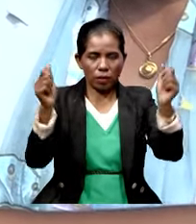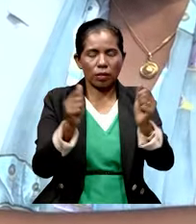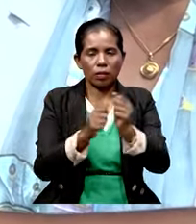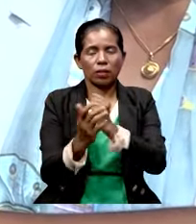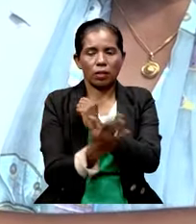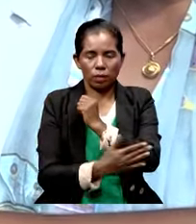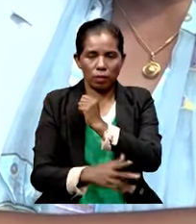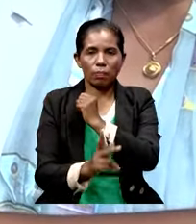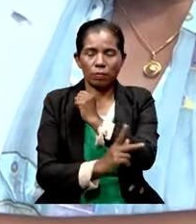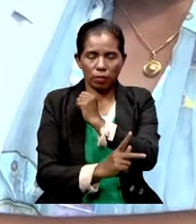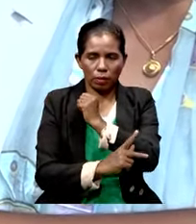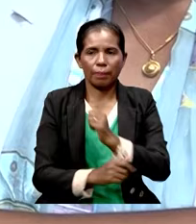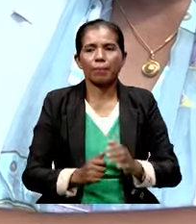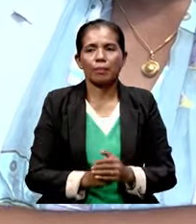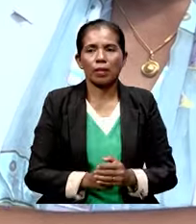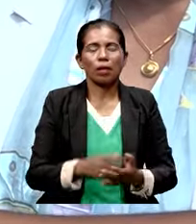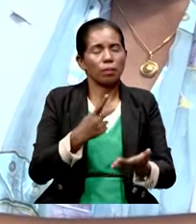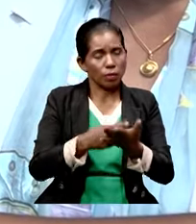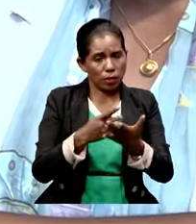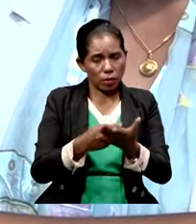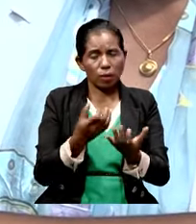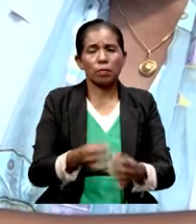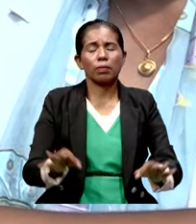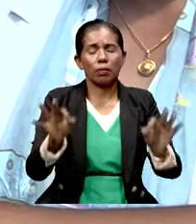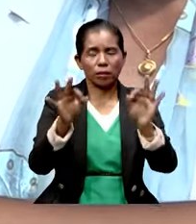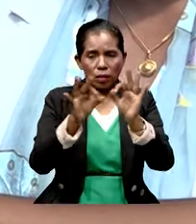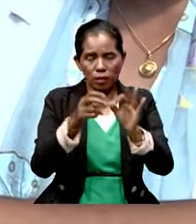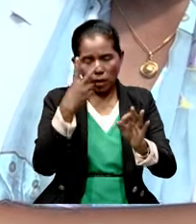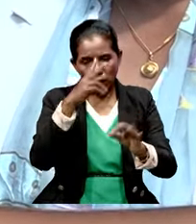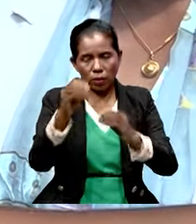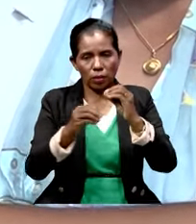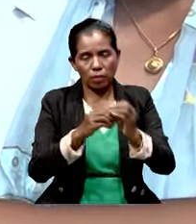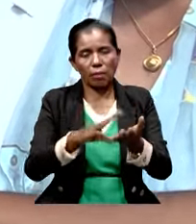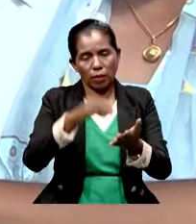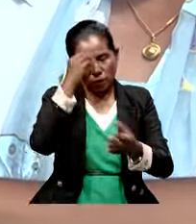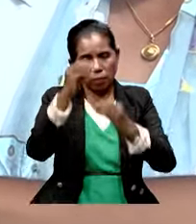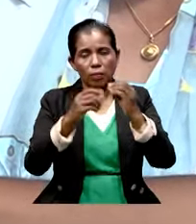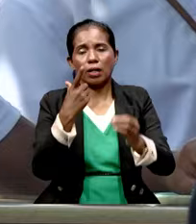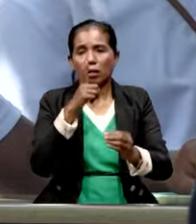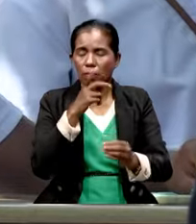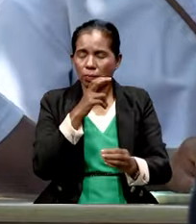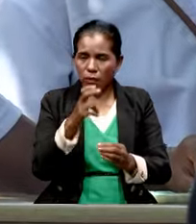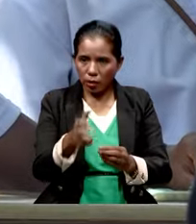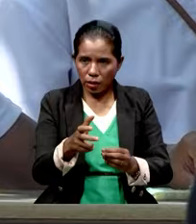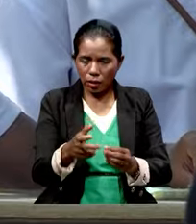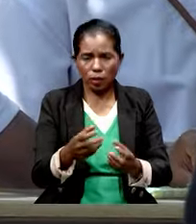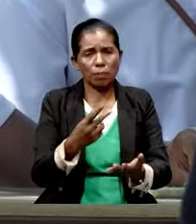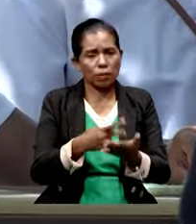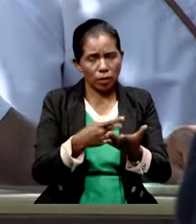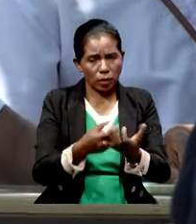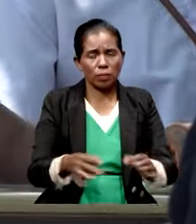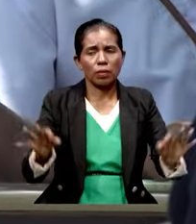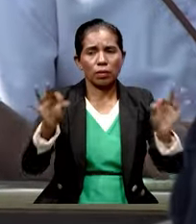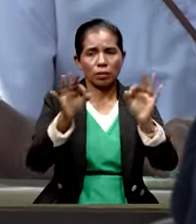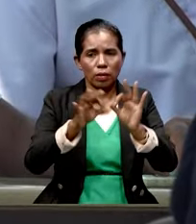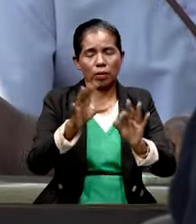Portugal. É um projeto muito importante para a afirmação da língua portuguesa. É um projeto muito importante para o